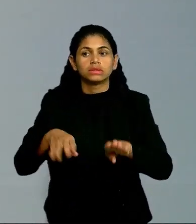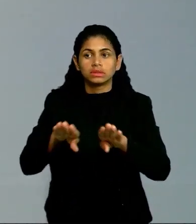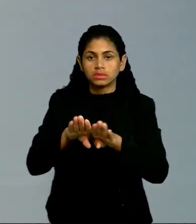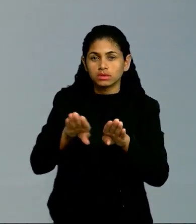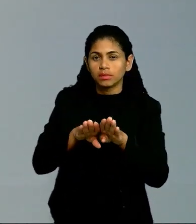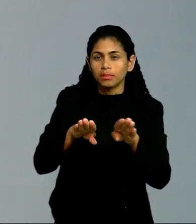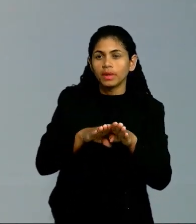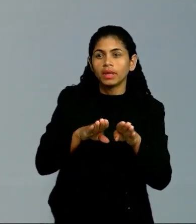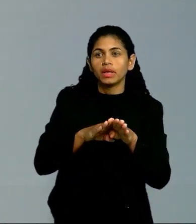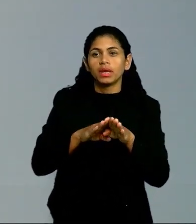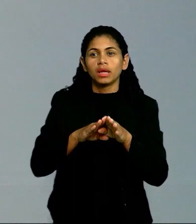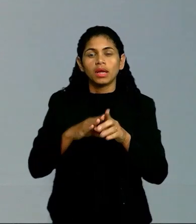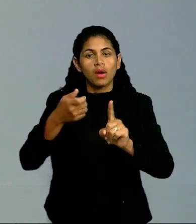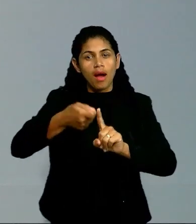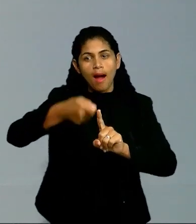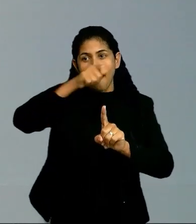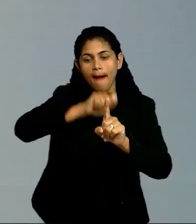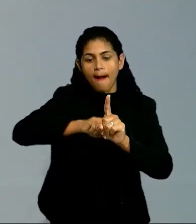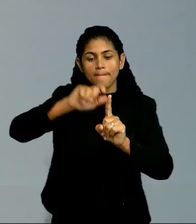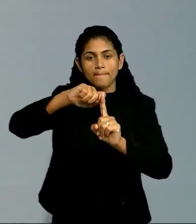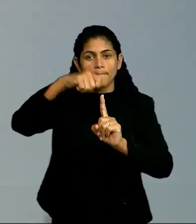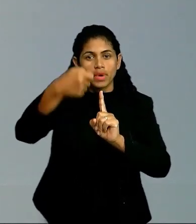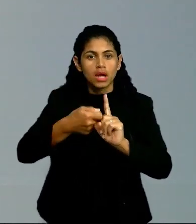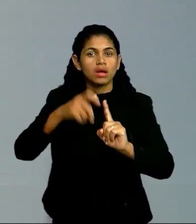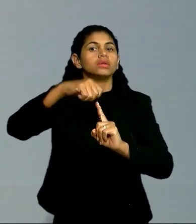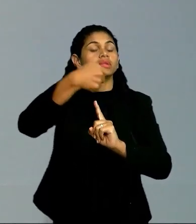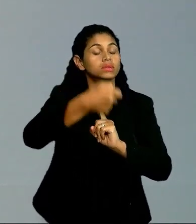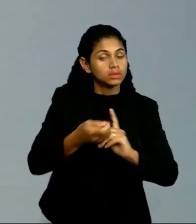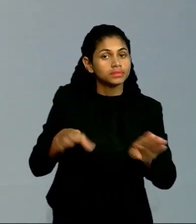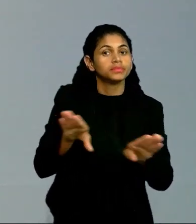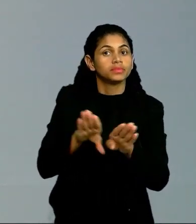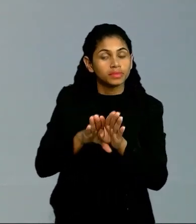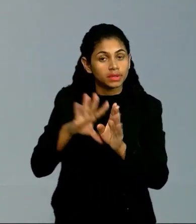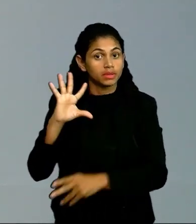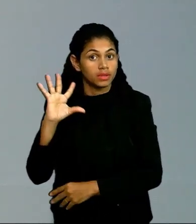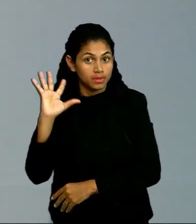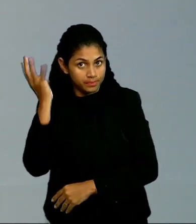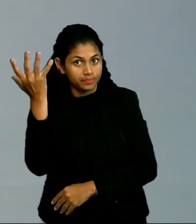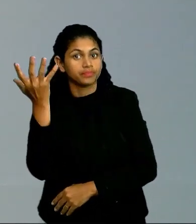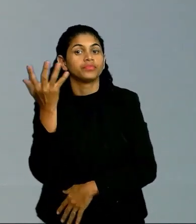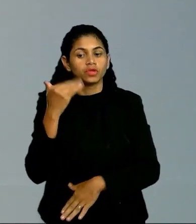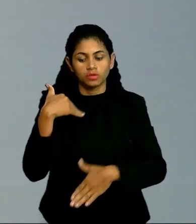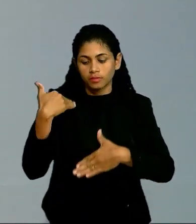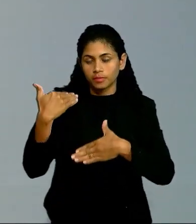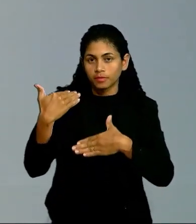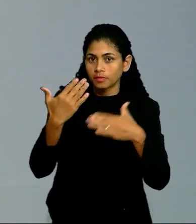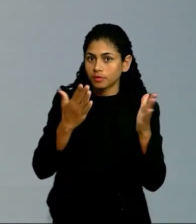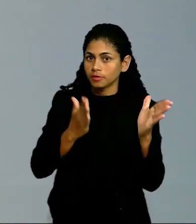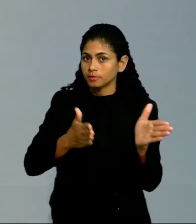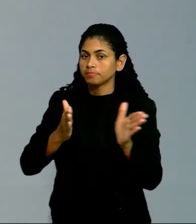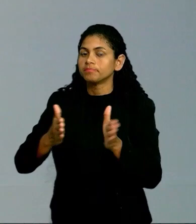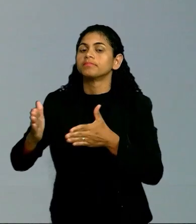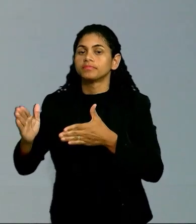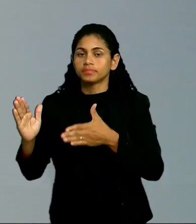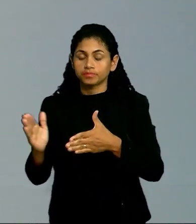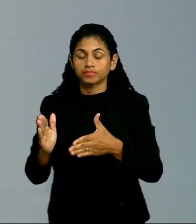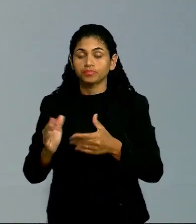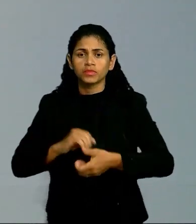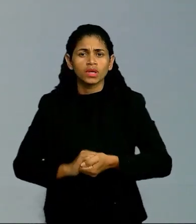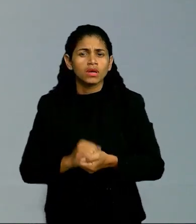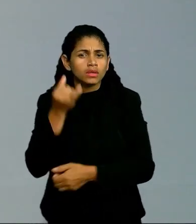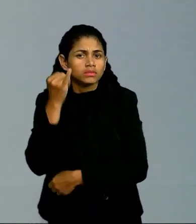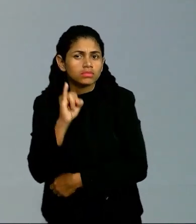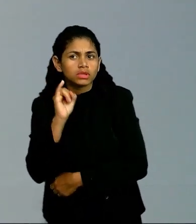processo de oxidação. Se esse processo for evidenciado em um metal, nesse metal é possível perceber uma sobreposição